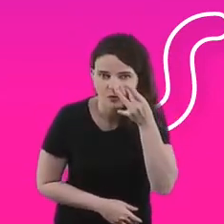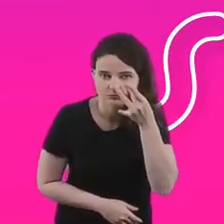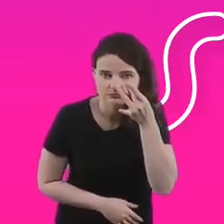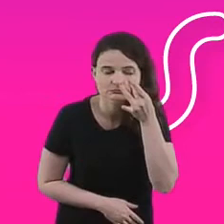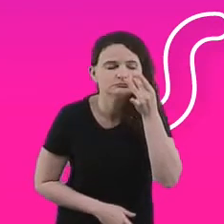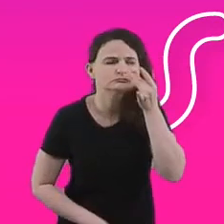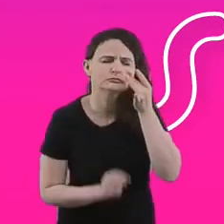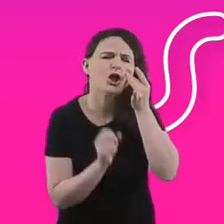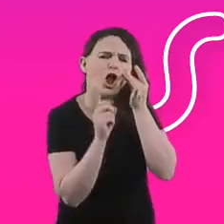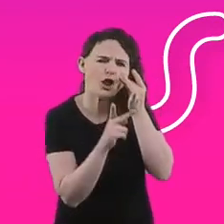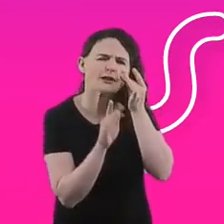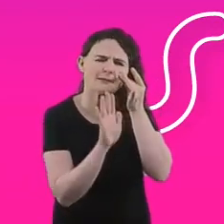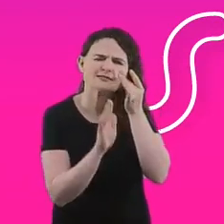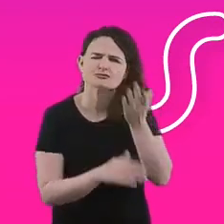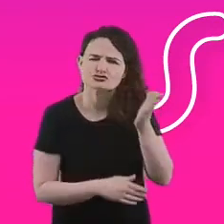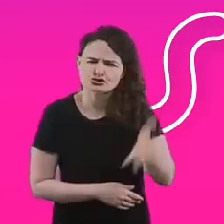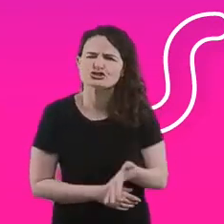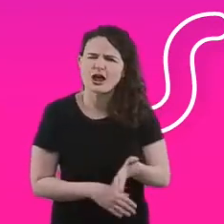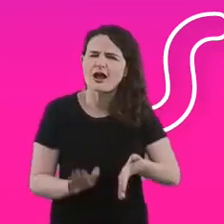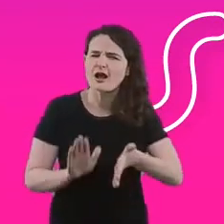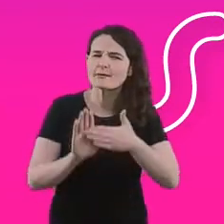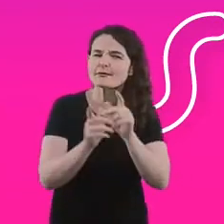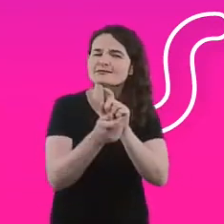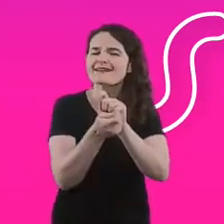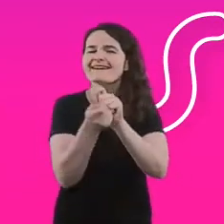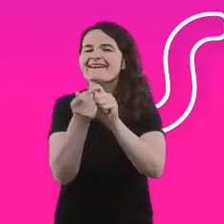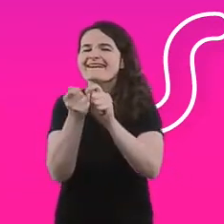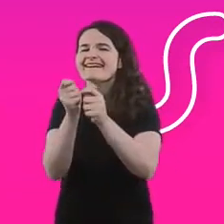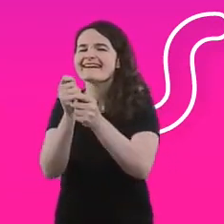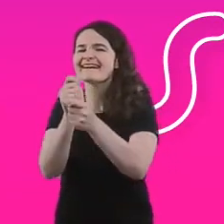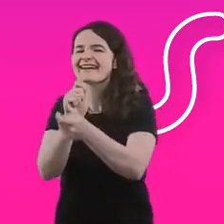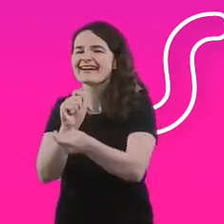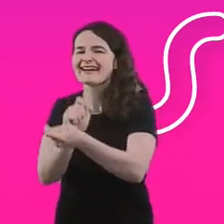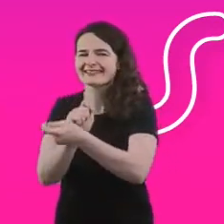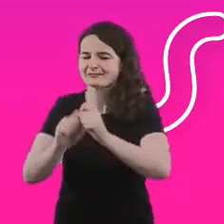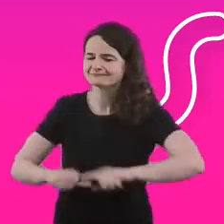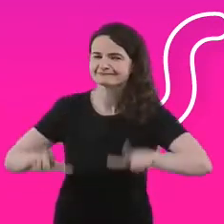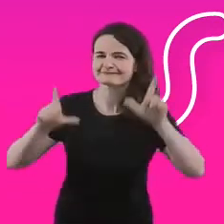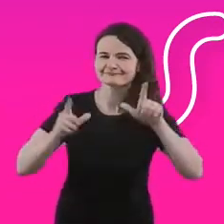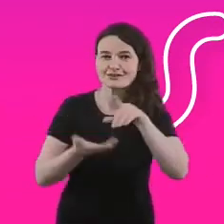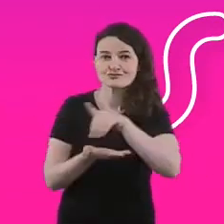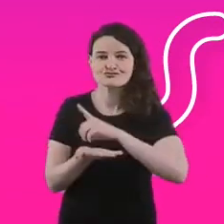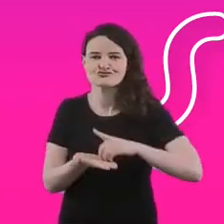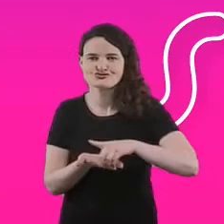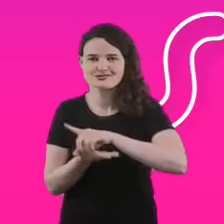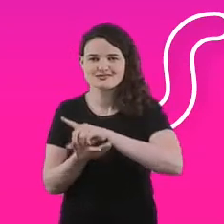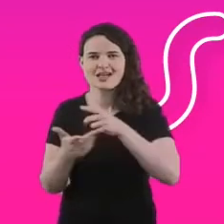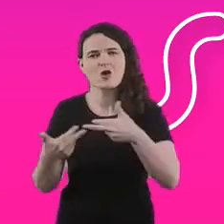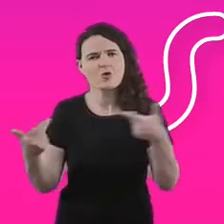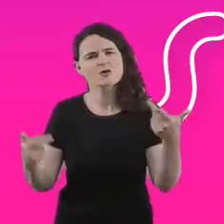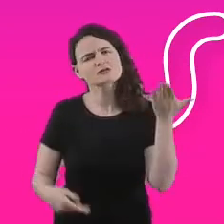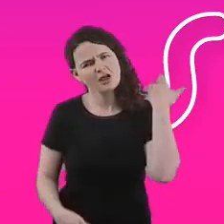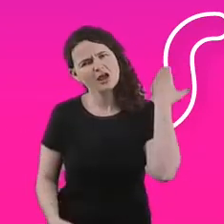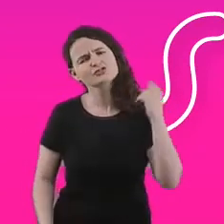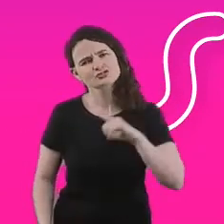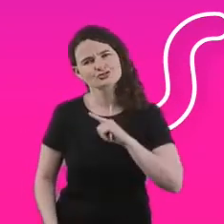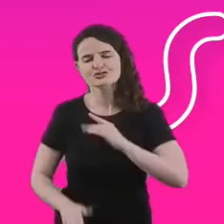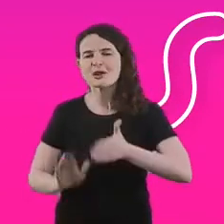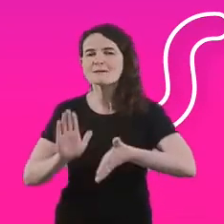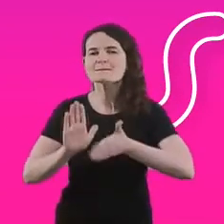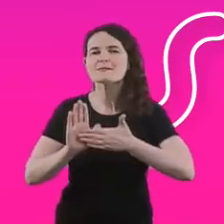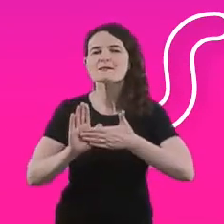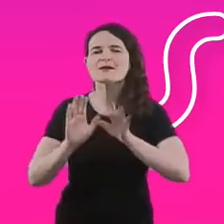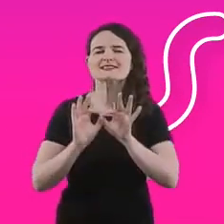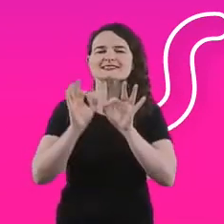de transformá-lo para uma coisa mais digital, né? Em 2016, a gente já estava ali apostando muito nessa ideia do EAD, naquele período ainda